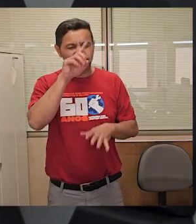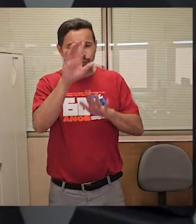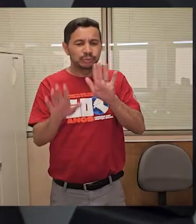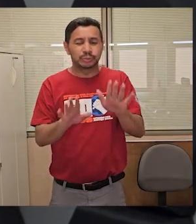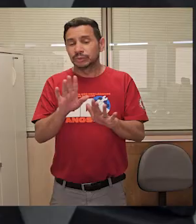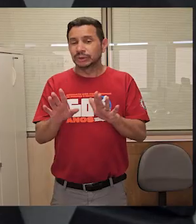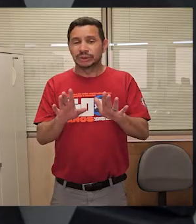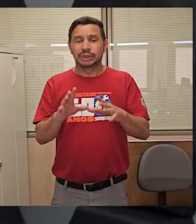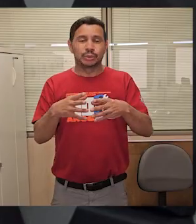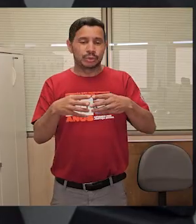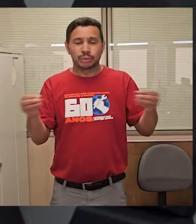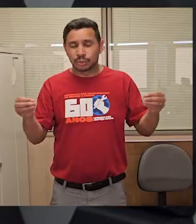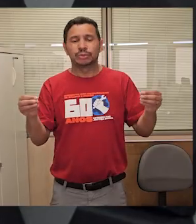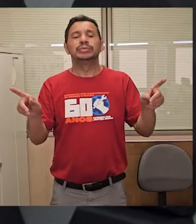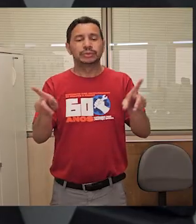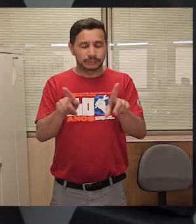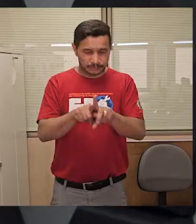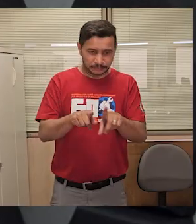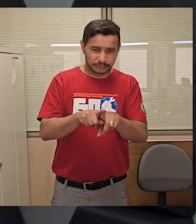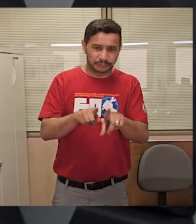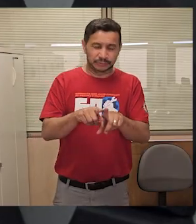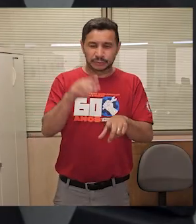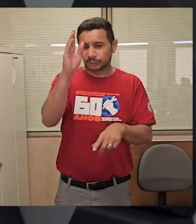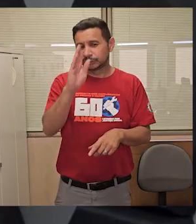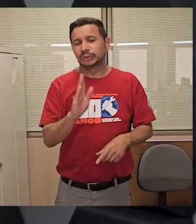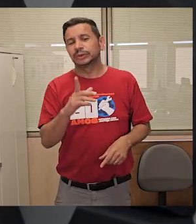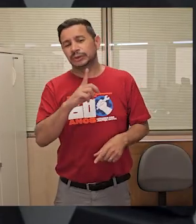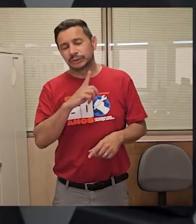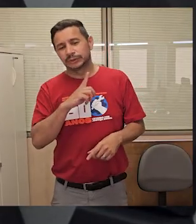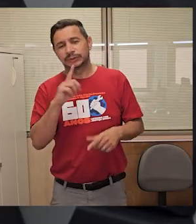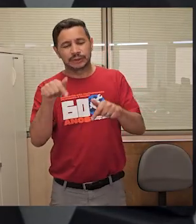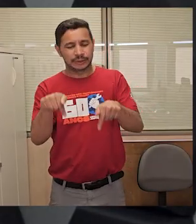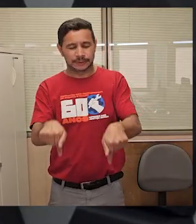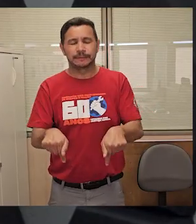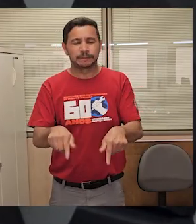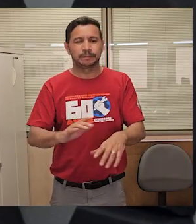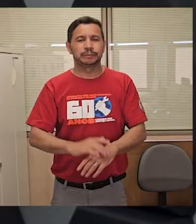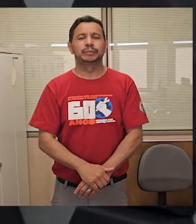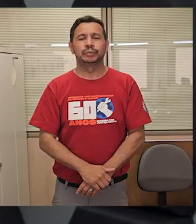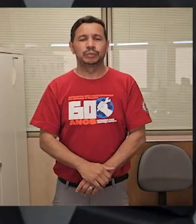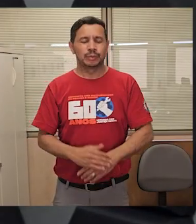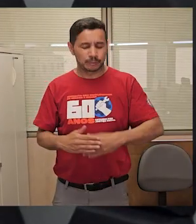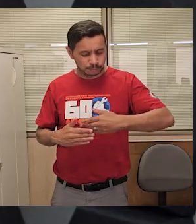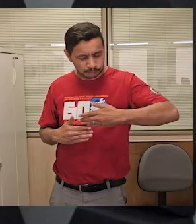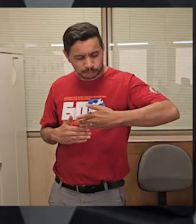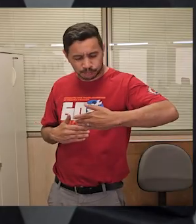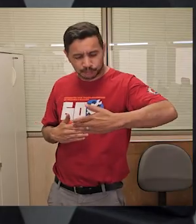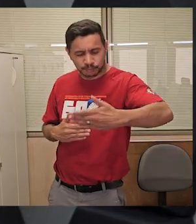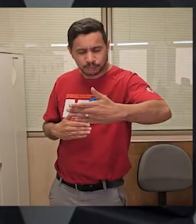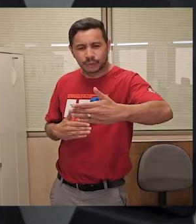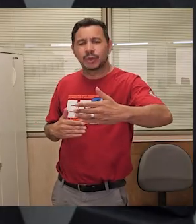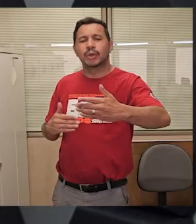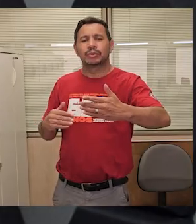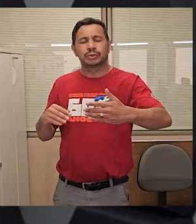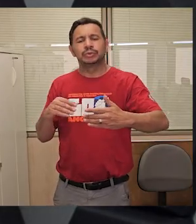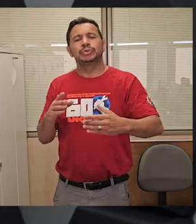dessas calamidades, né, que o Brasil tem enfrentado ao longo, né, do